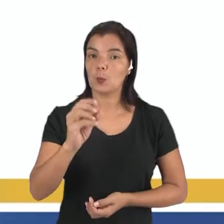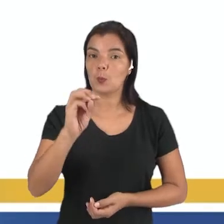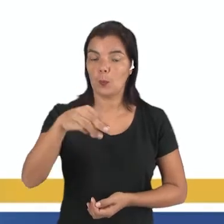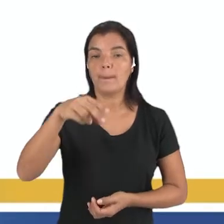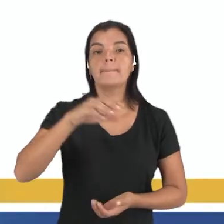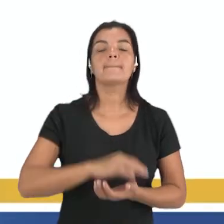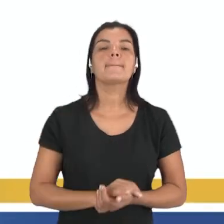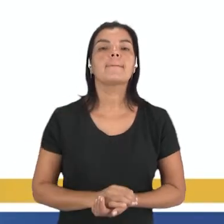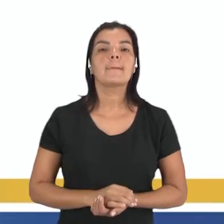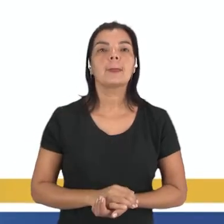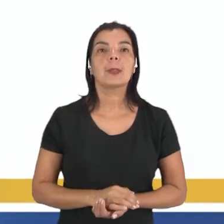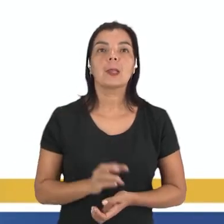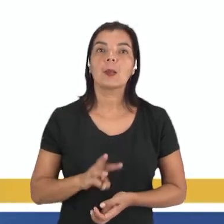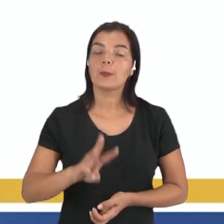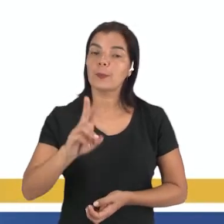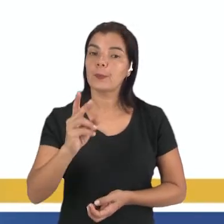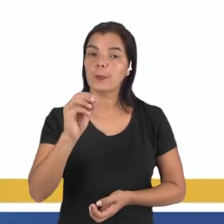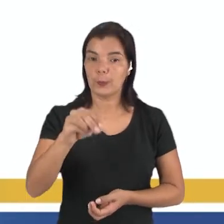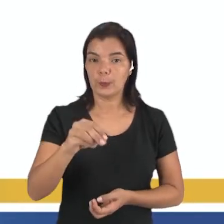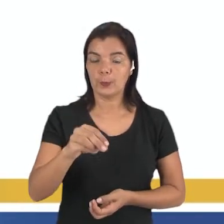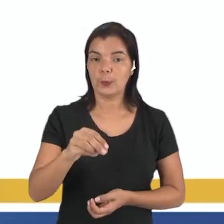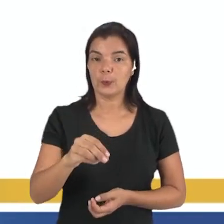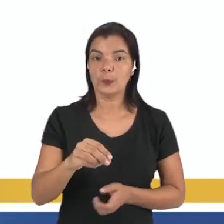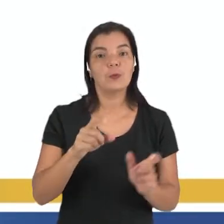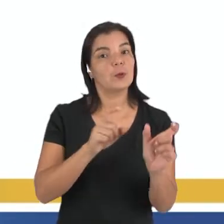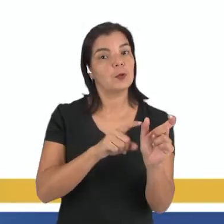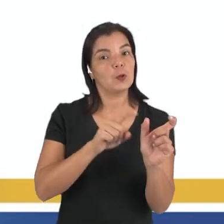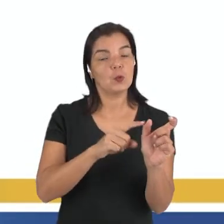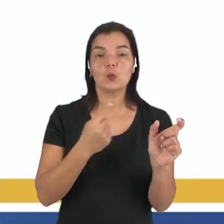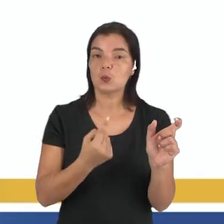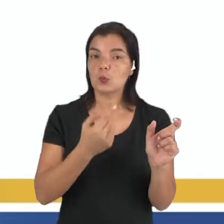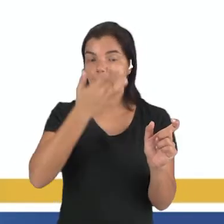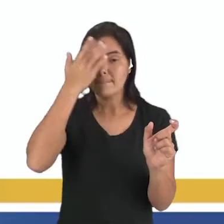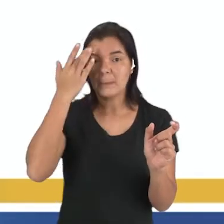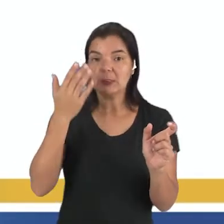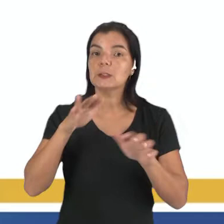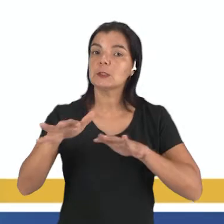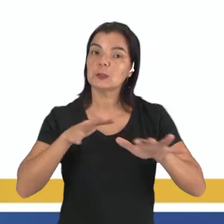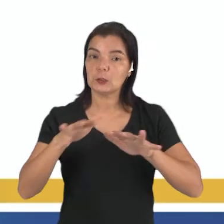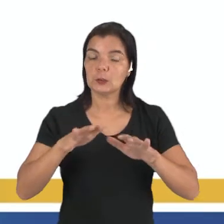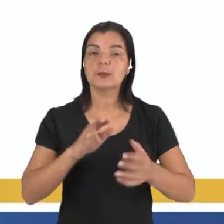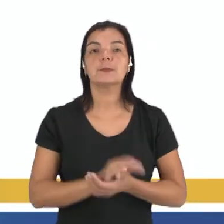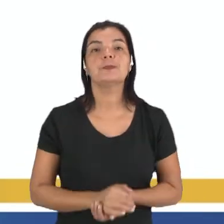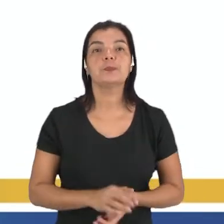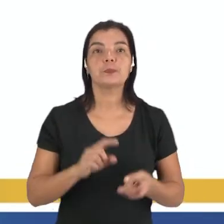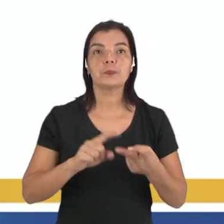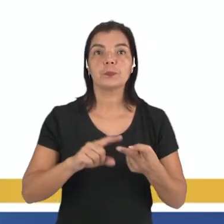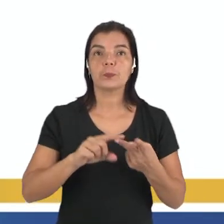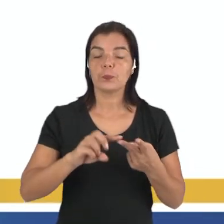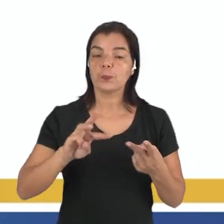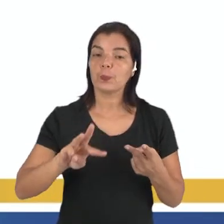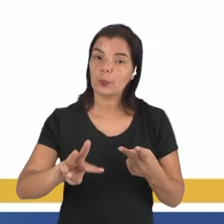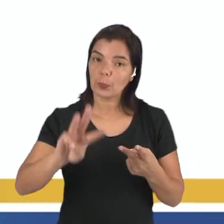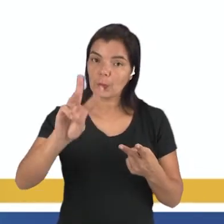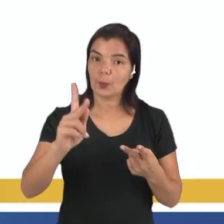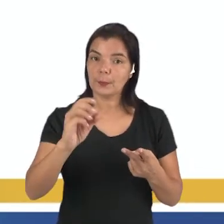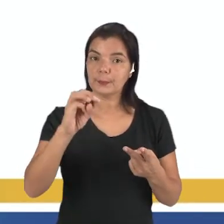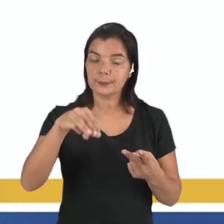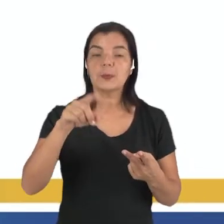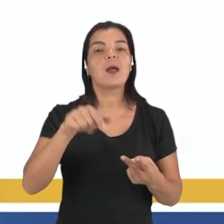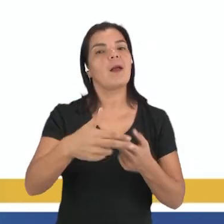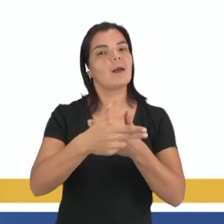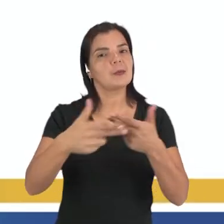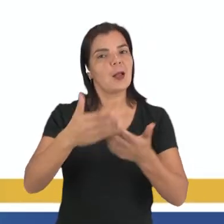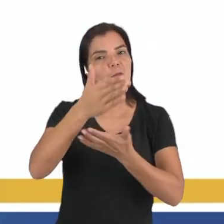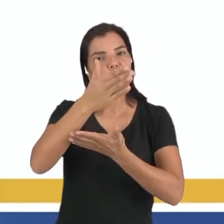pessoas. Então o who vai ser o sujeito da oração, ou seja, aquele que pratica, que faz a ação. E o whom vai ser o